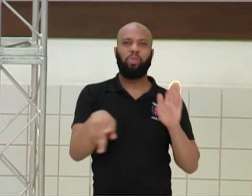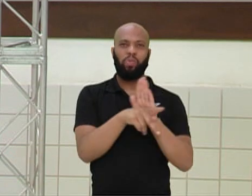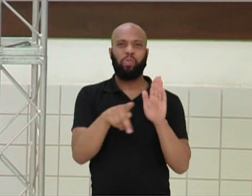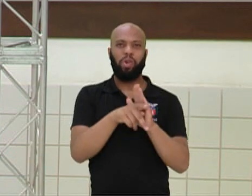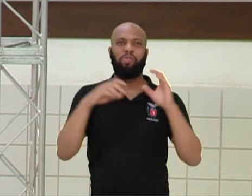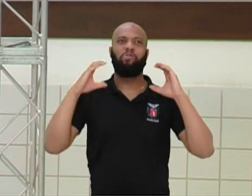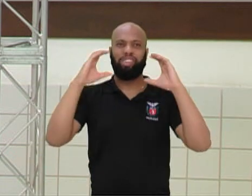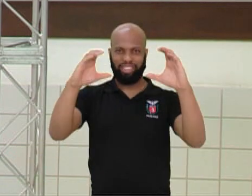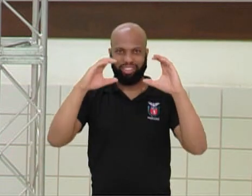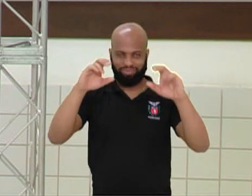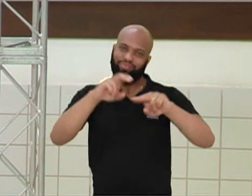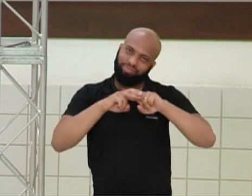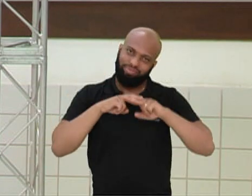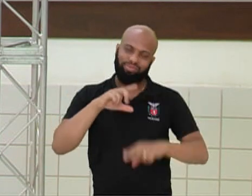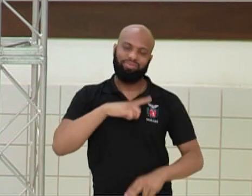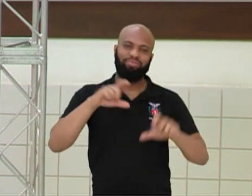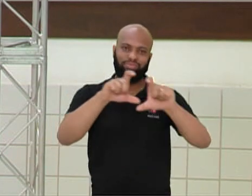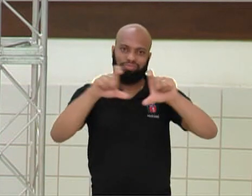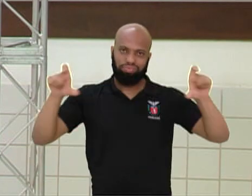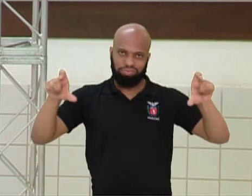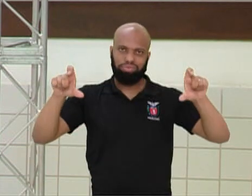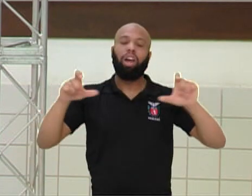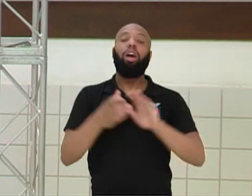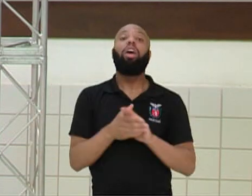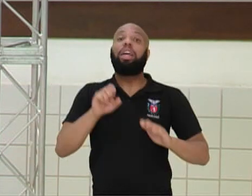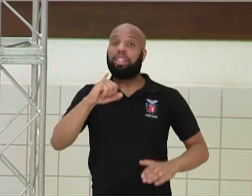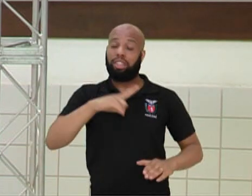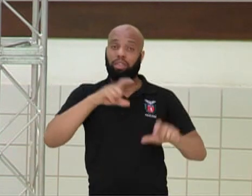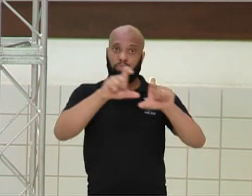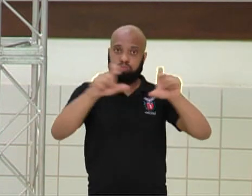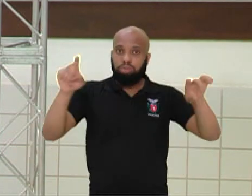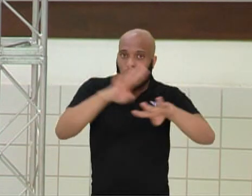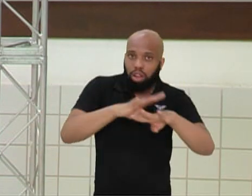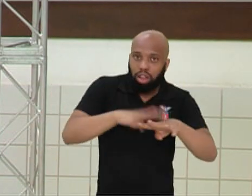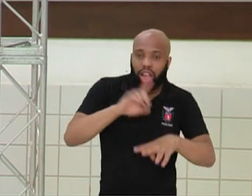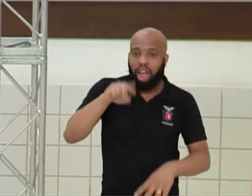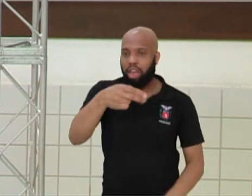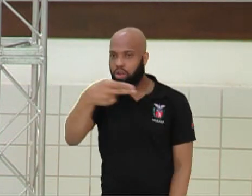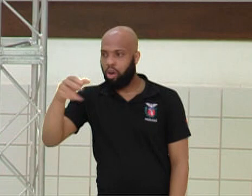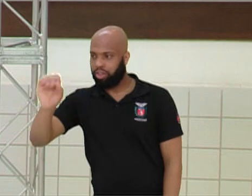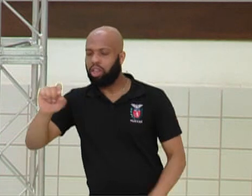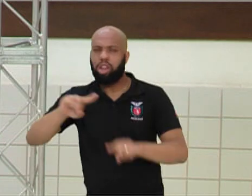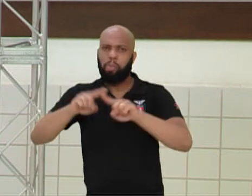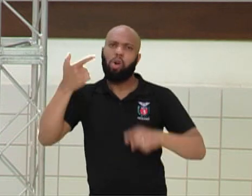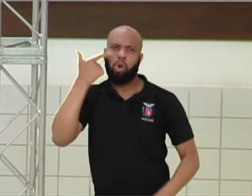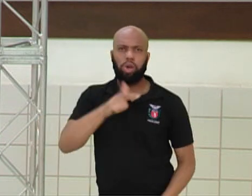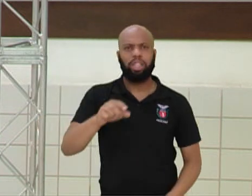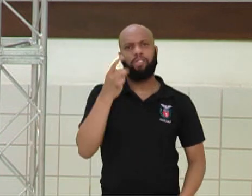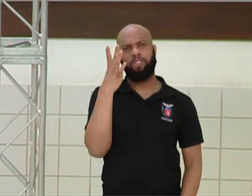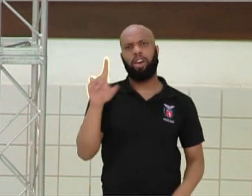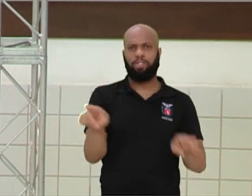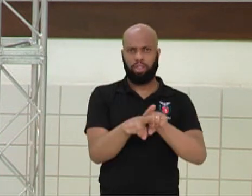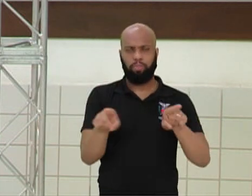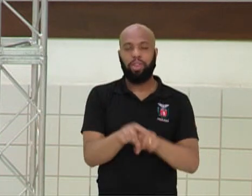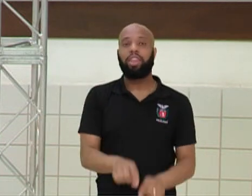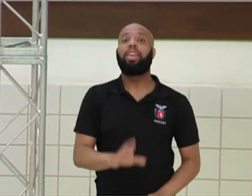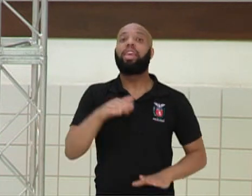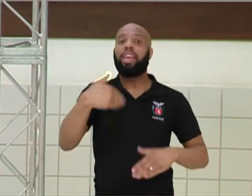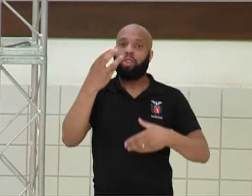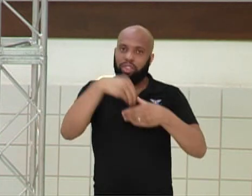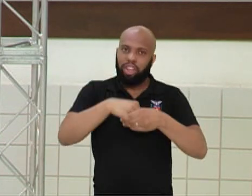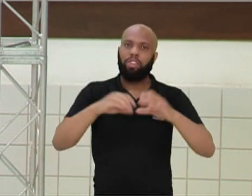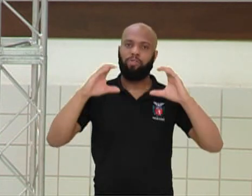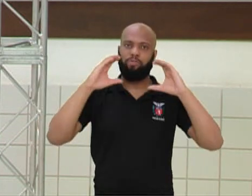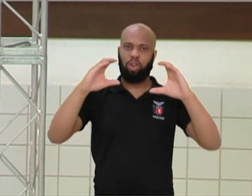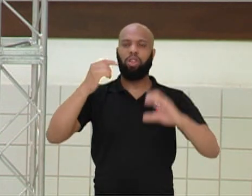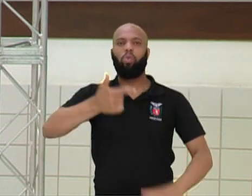da nossa equação. Isso, claro, quando a nossa equação está igualada a zero, mas isso é fácil de conseguir também, né? E na função quadrática,